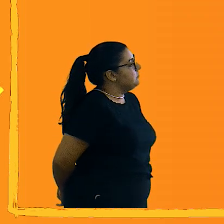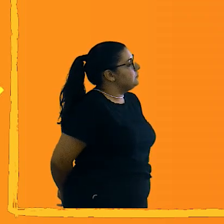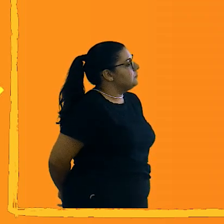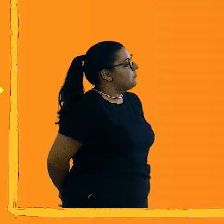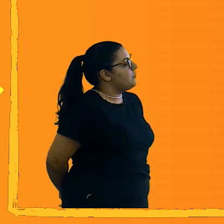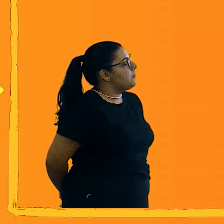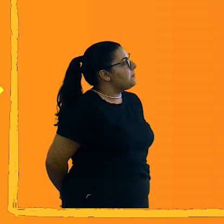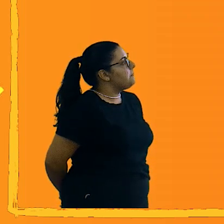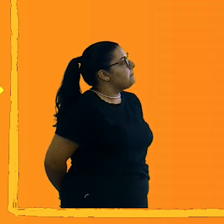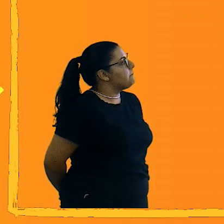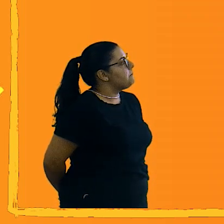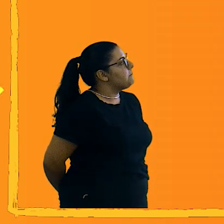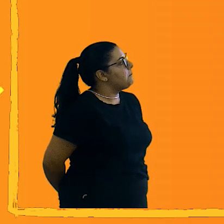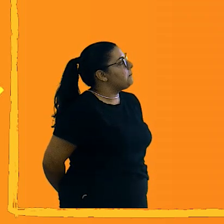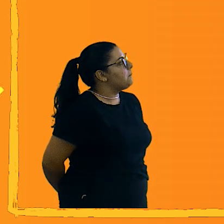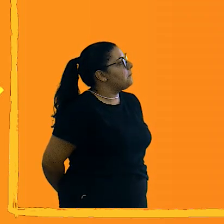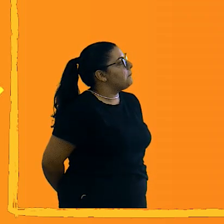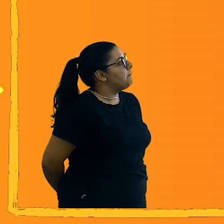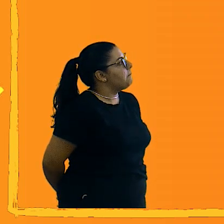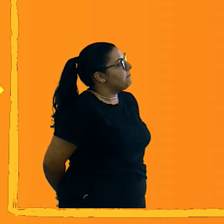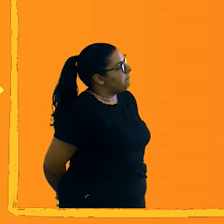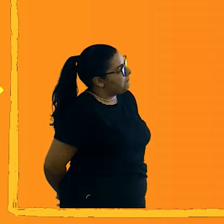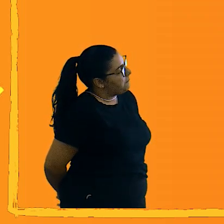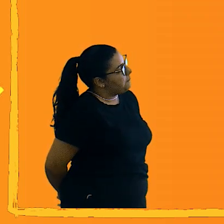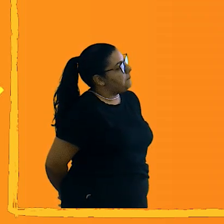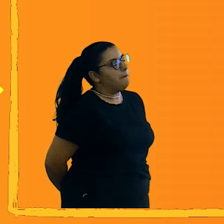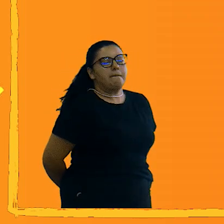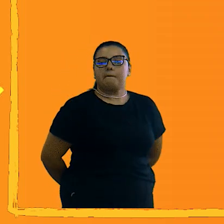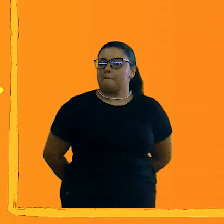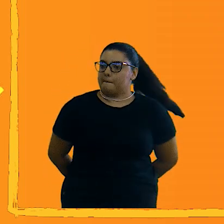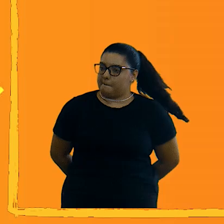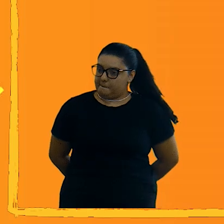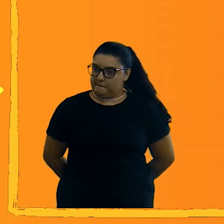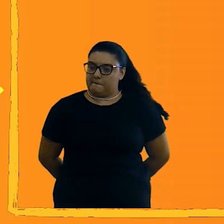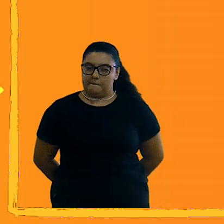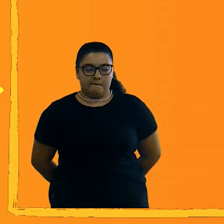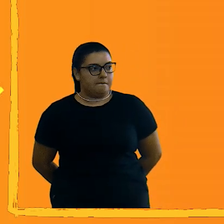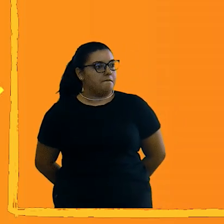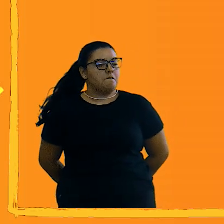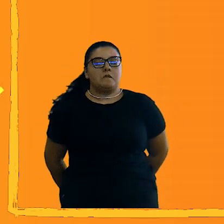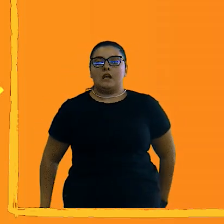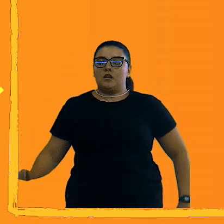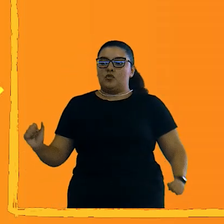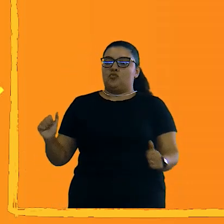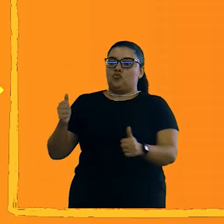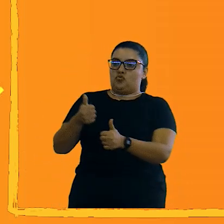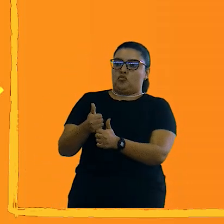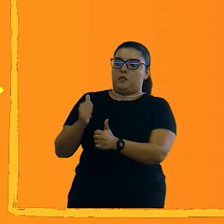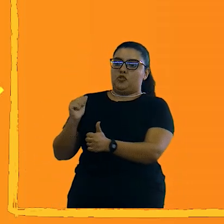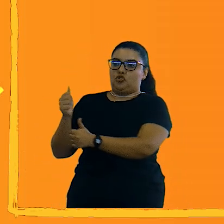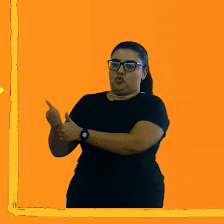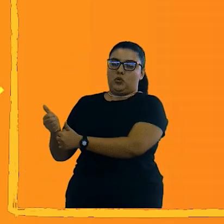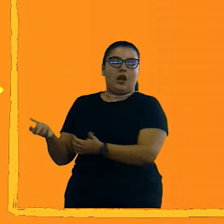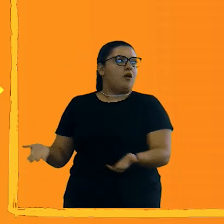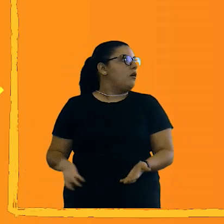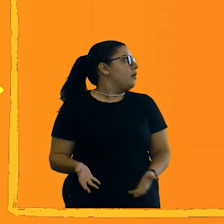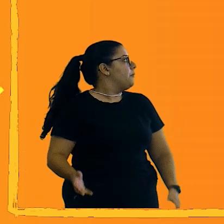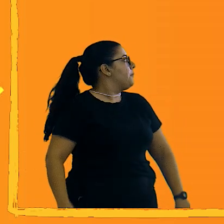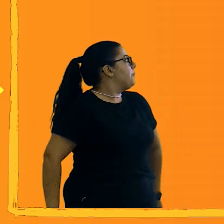k significa dizer então que o z = k so 7 substitui na última equação